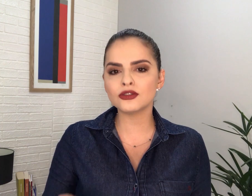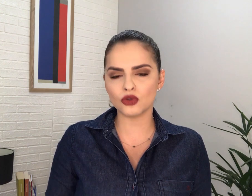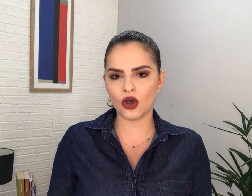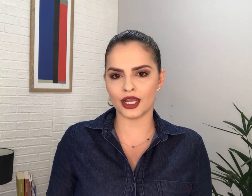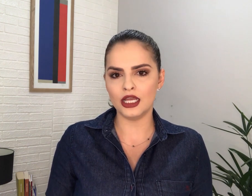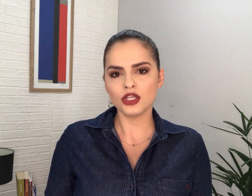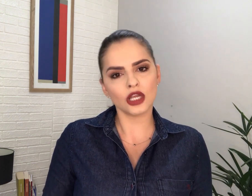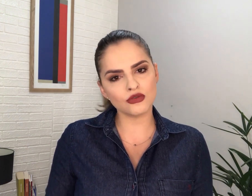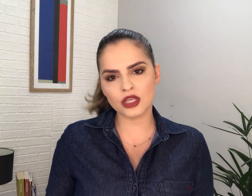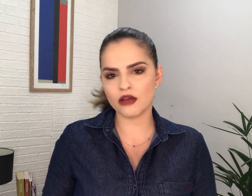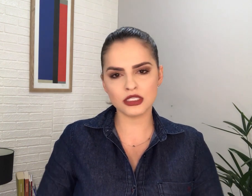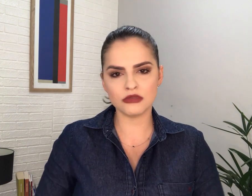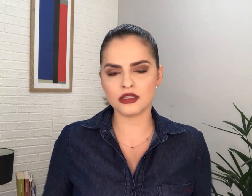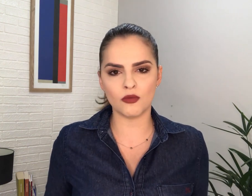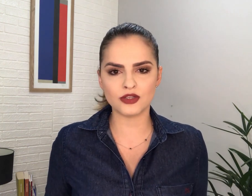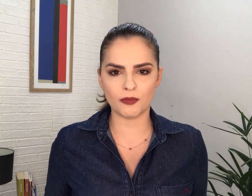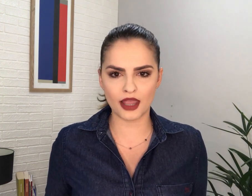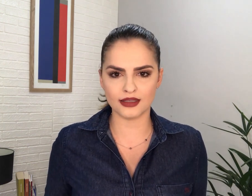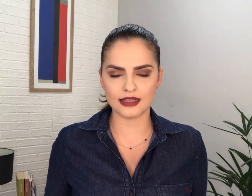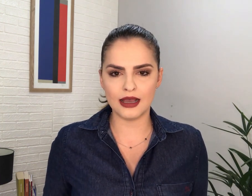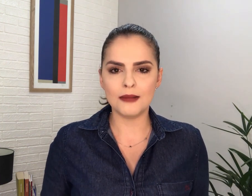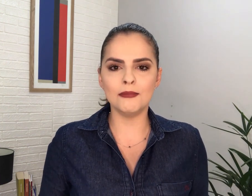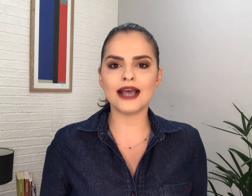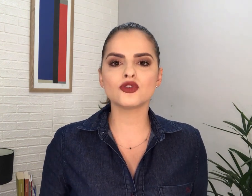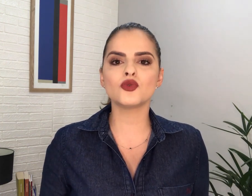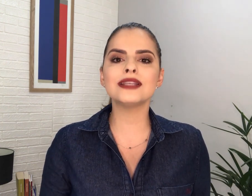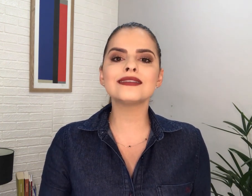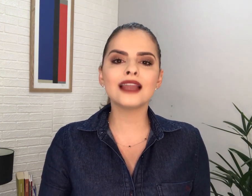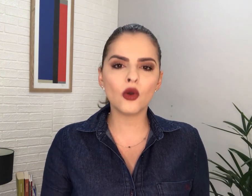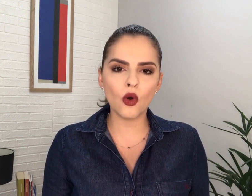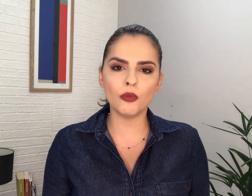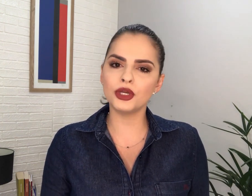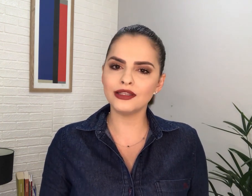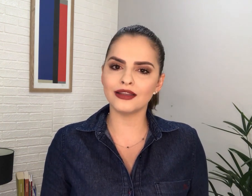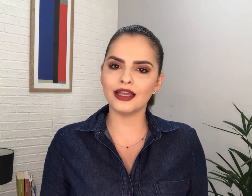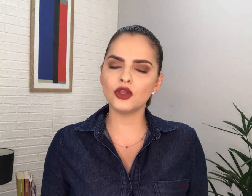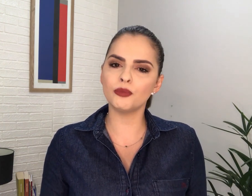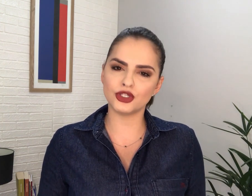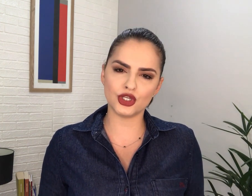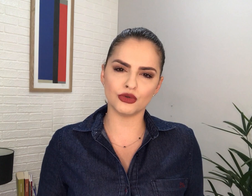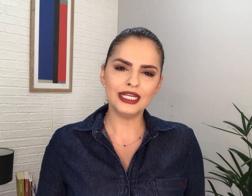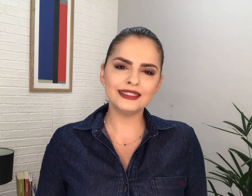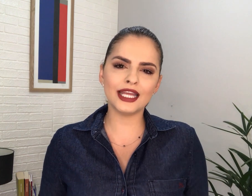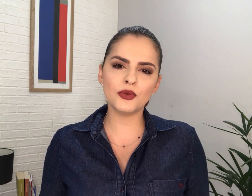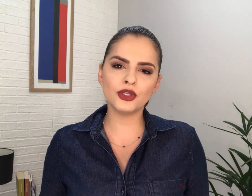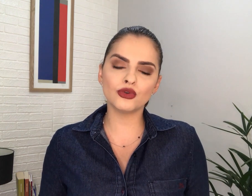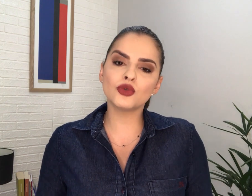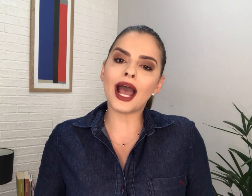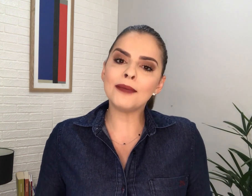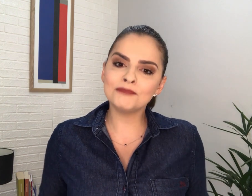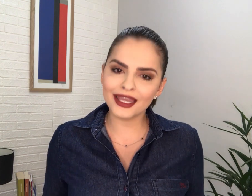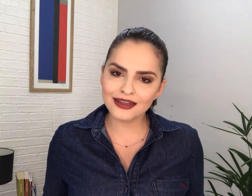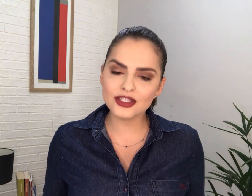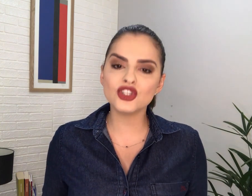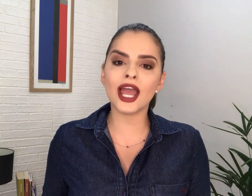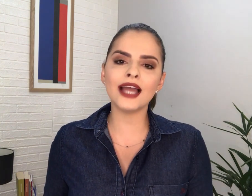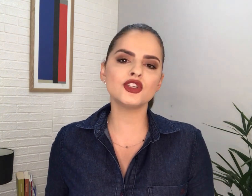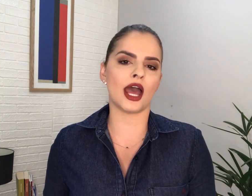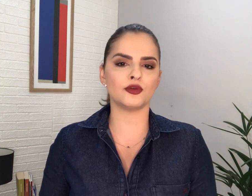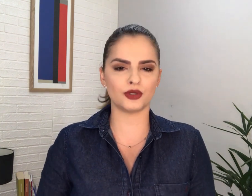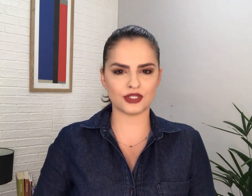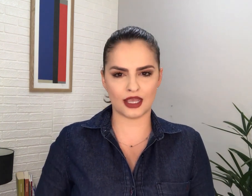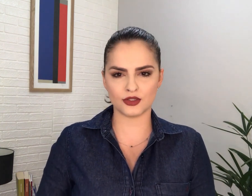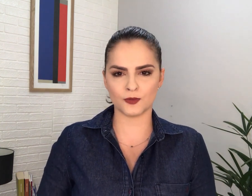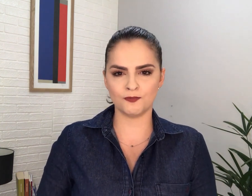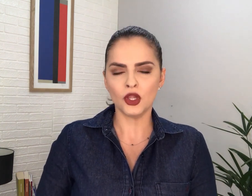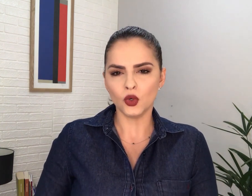carta rogatória, já que os réus não estão mais no país. Mas o juiz negou, por entender que o pedido teria o intuito apenas de